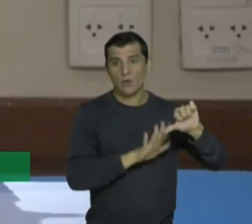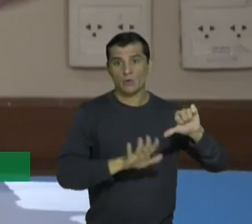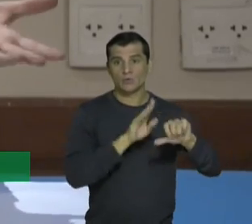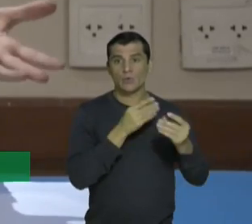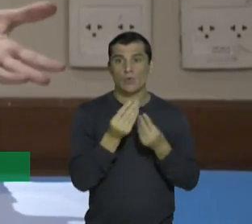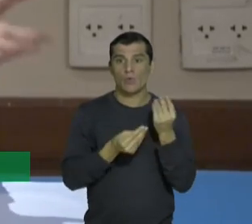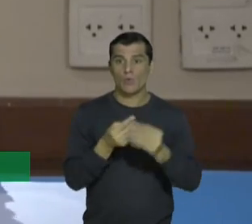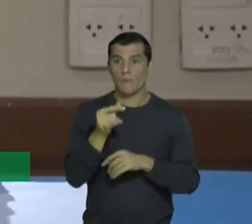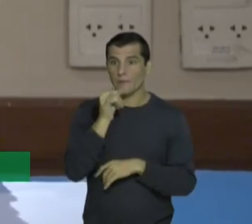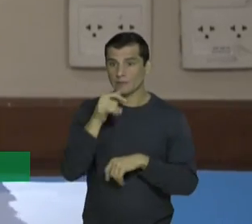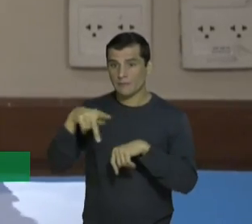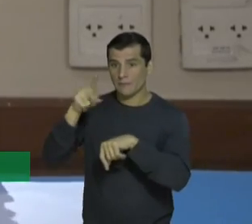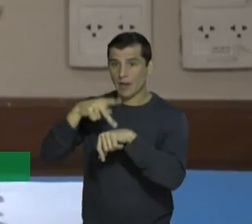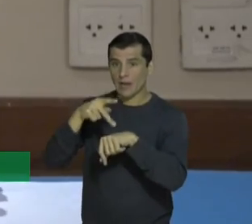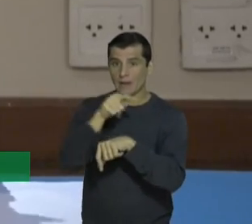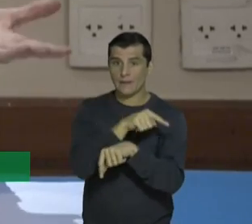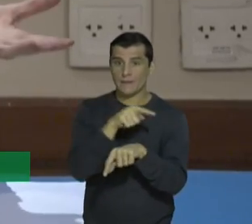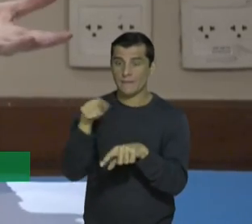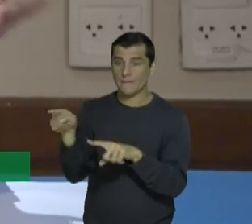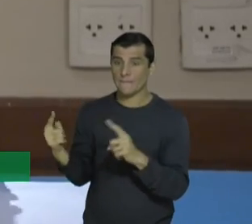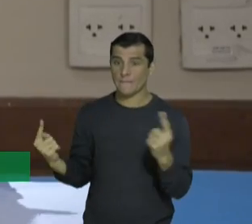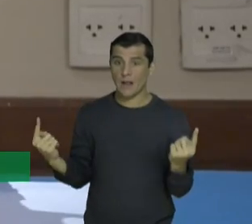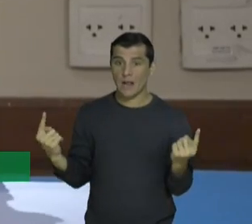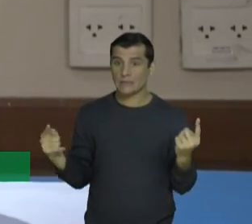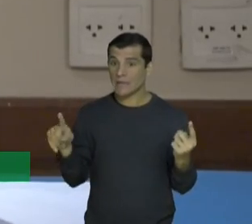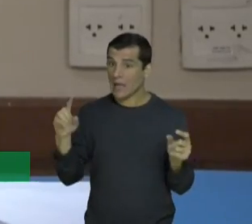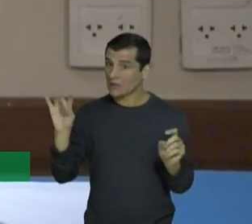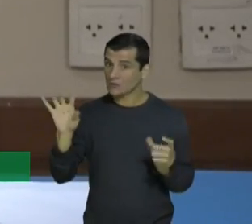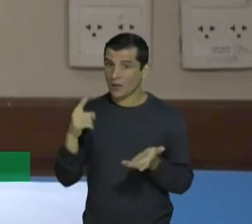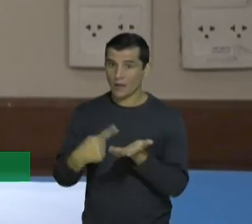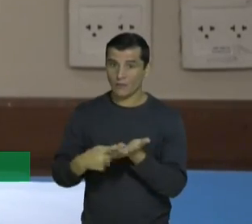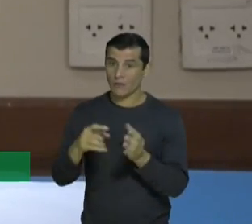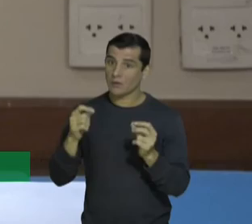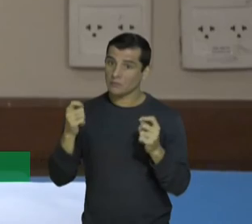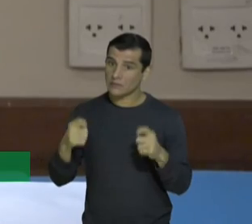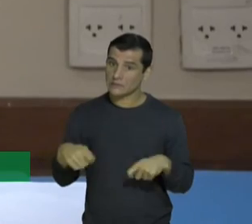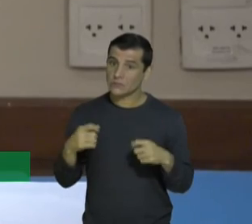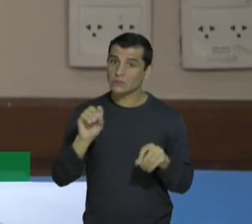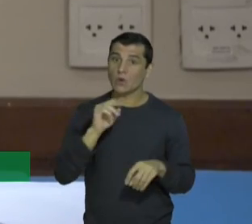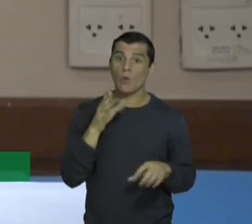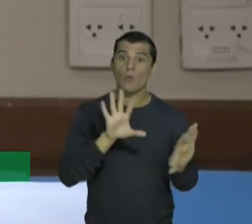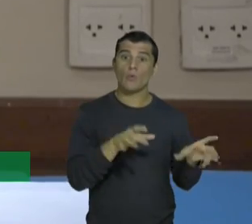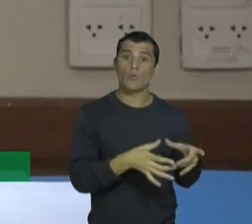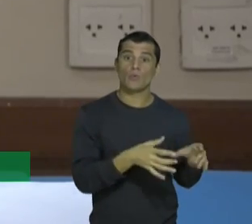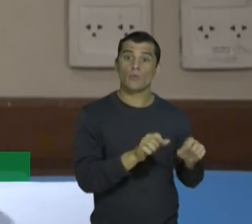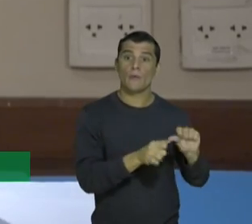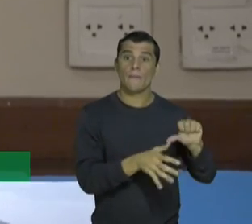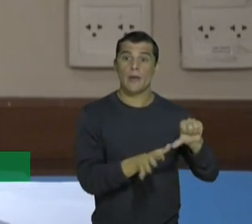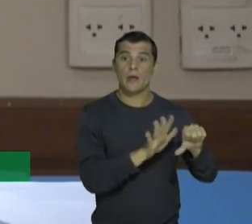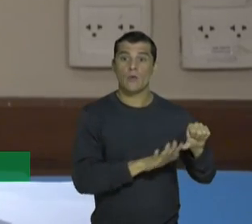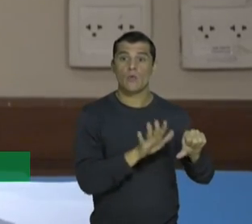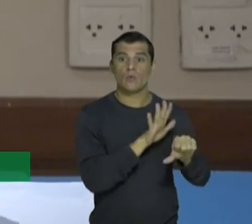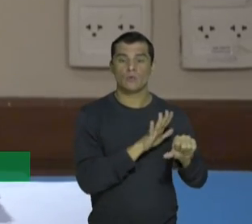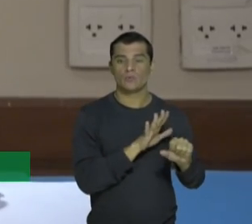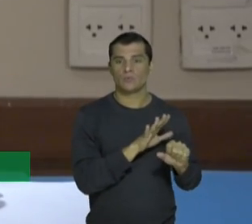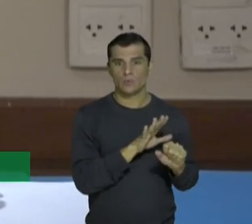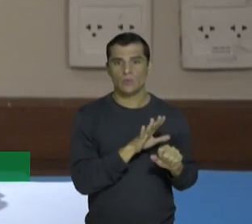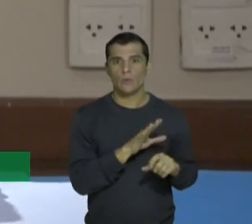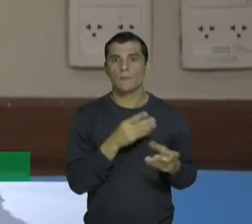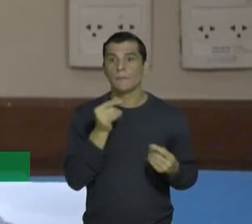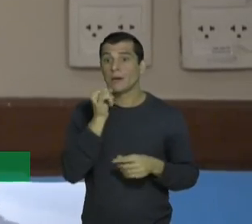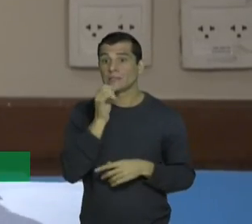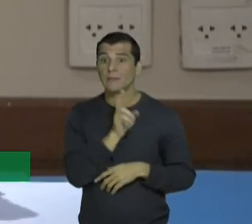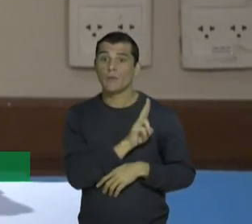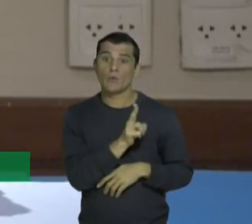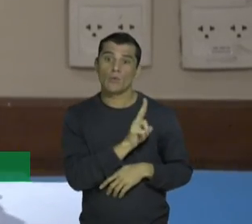bilaterais sozinho ou seja todos os quatro ou cinco países dependendo como for a questão da Venezuela e daqui a pouco Uruguai